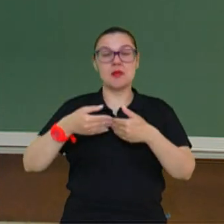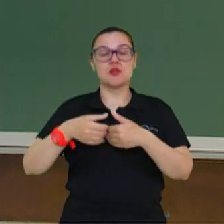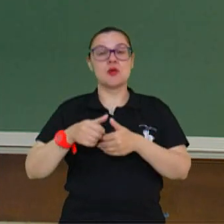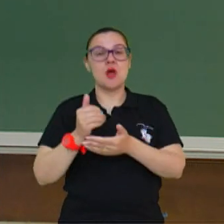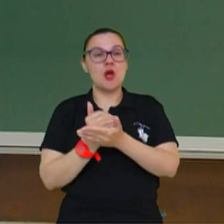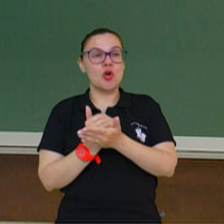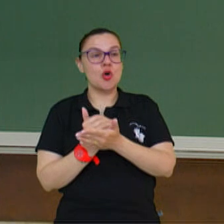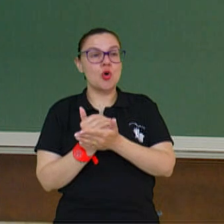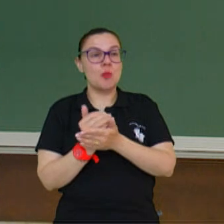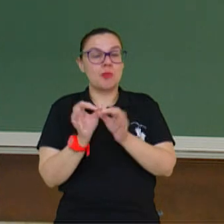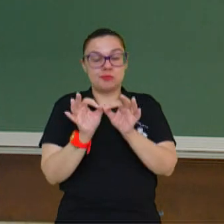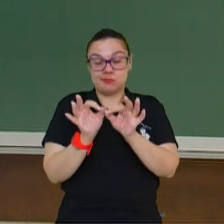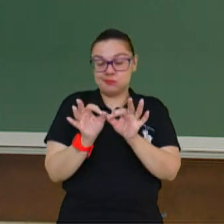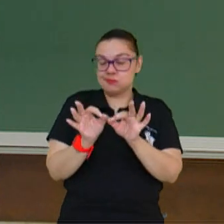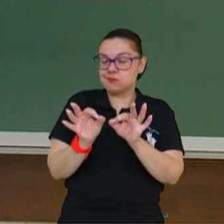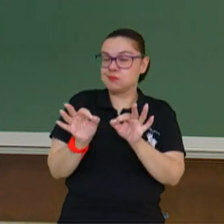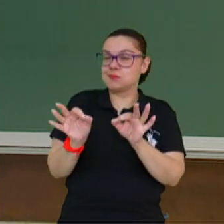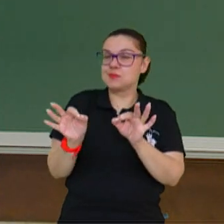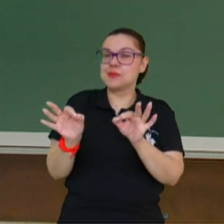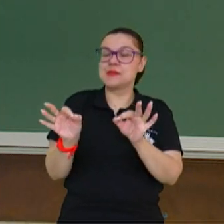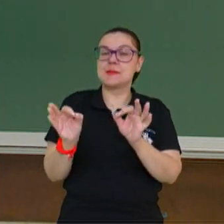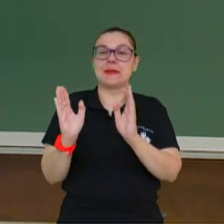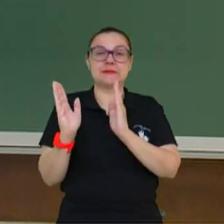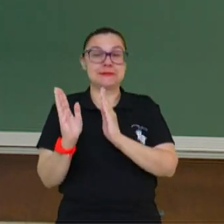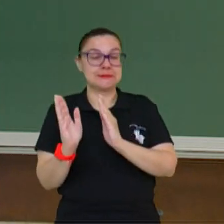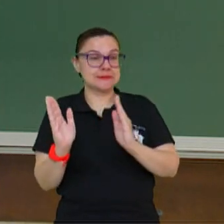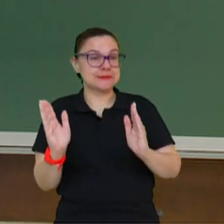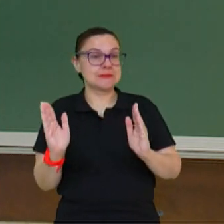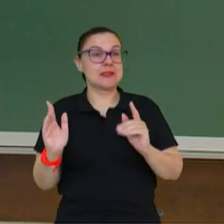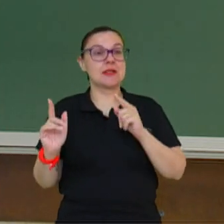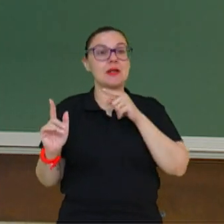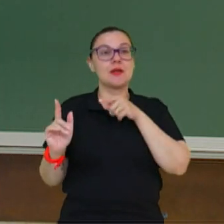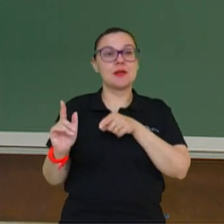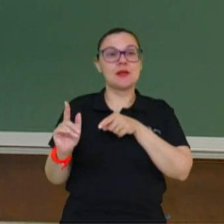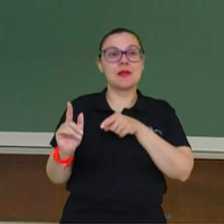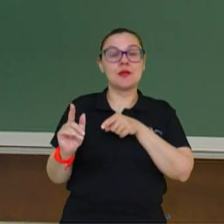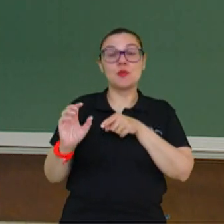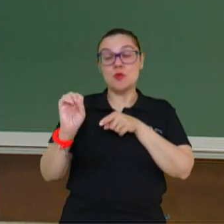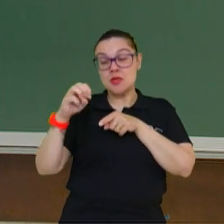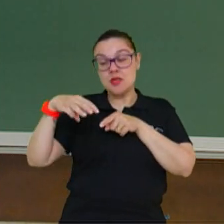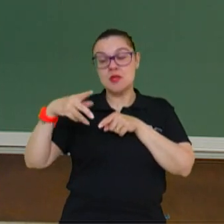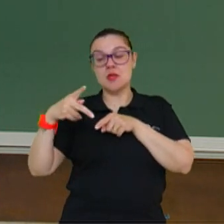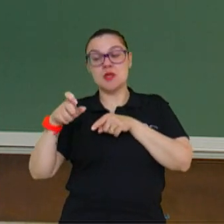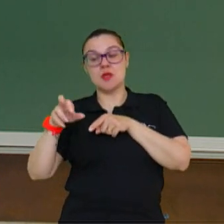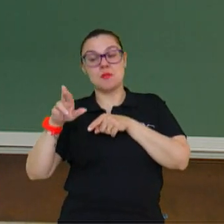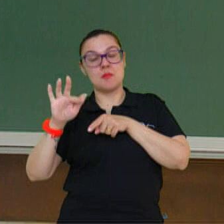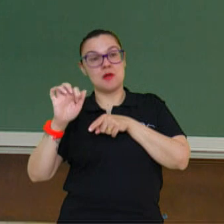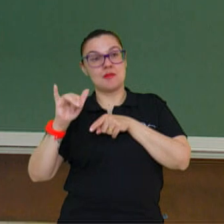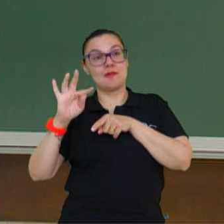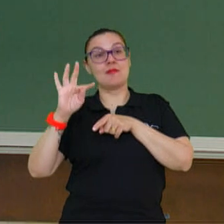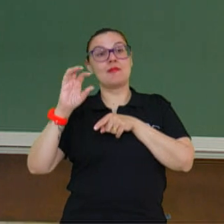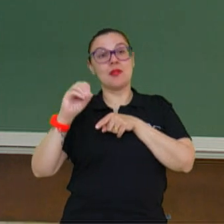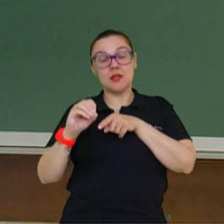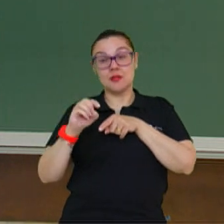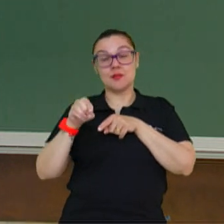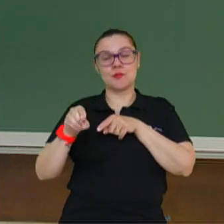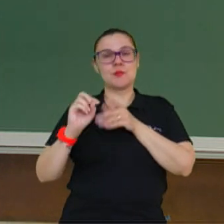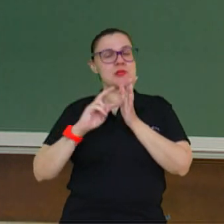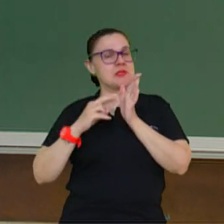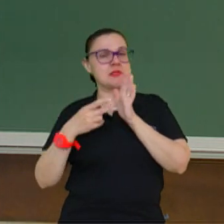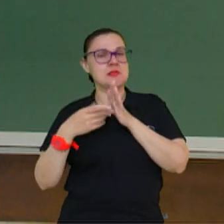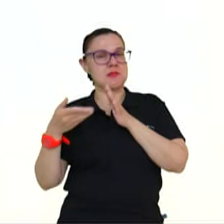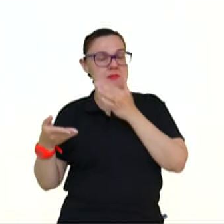começa, ela tem uma extensão mais acentuada. E a gente chama essa ação de pretérito imperfeito. Me perdoe aqui, pretérito